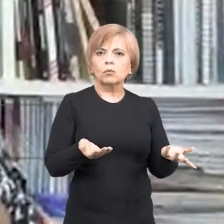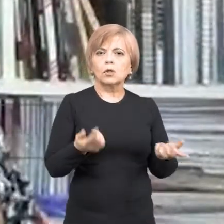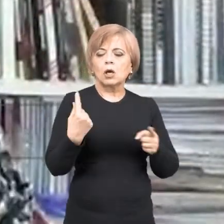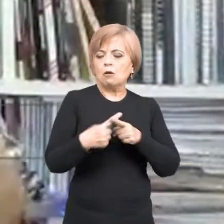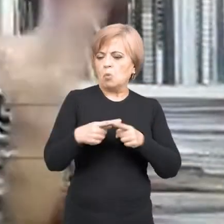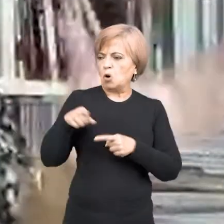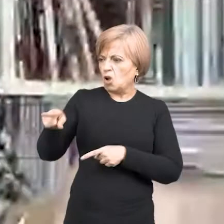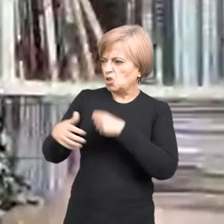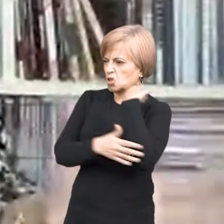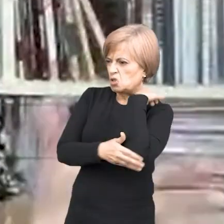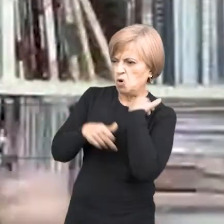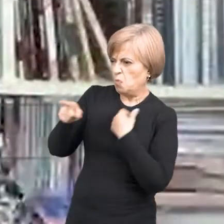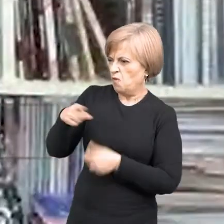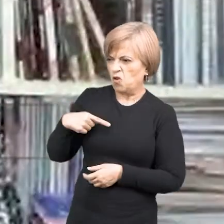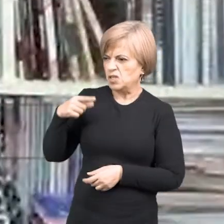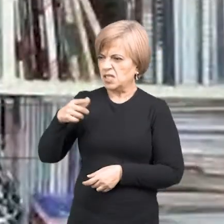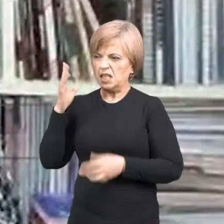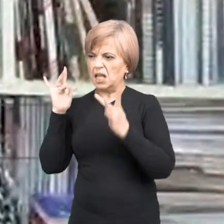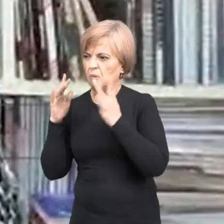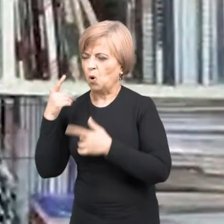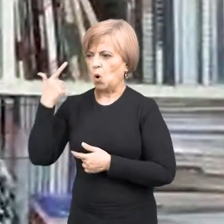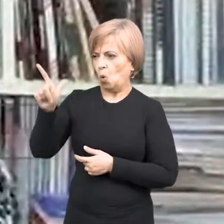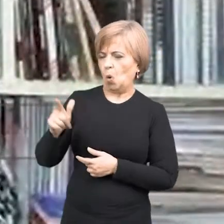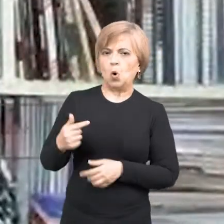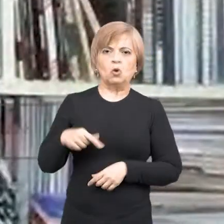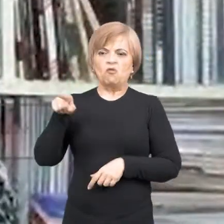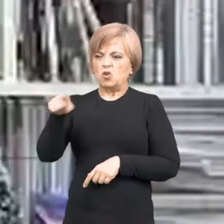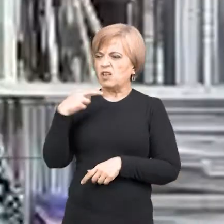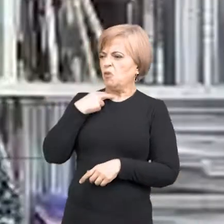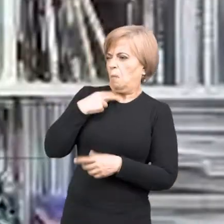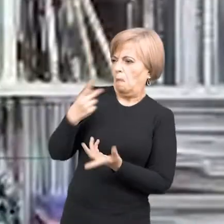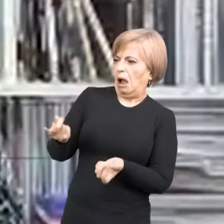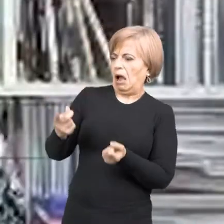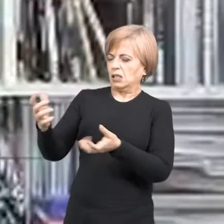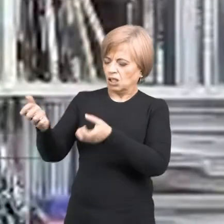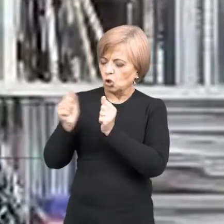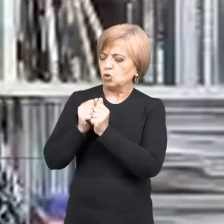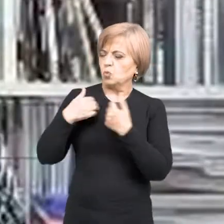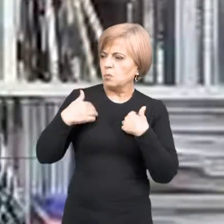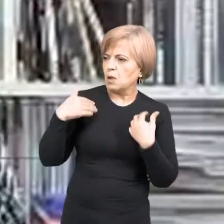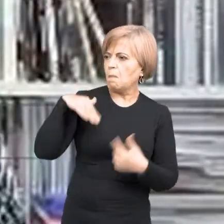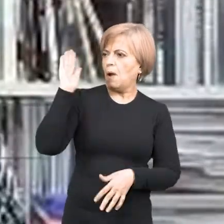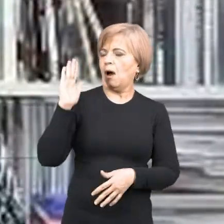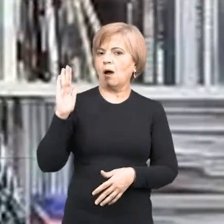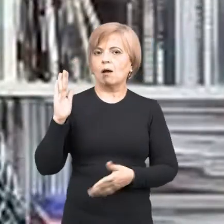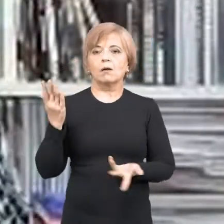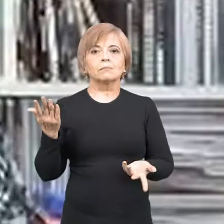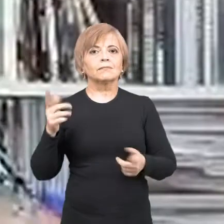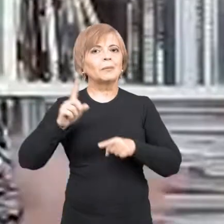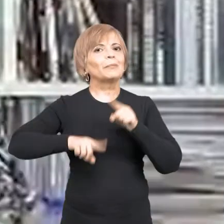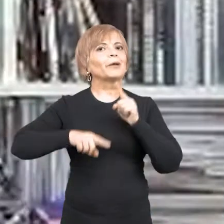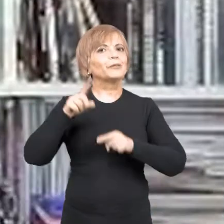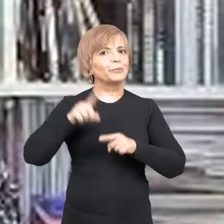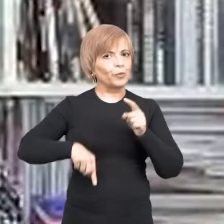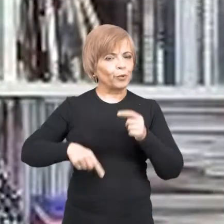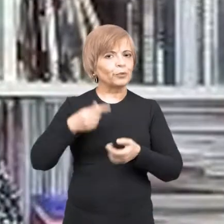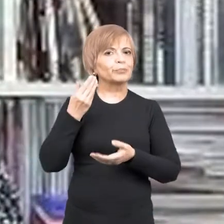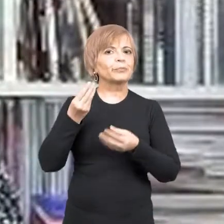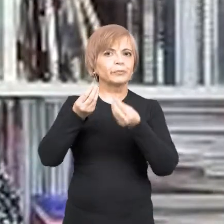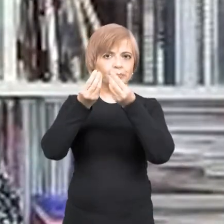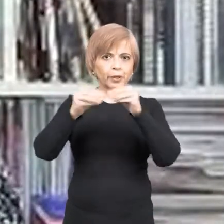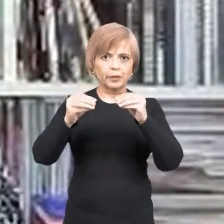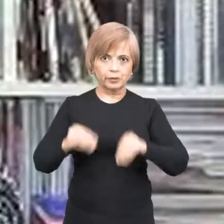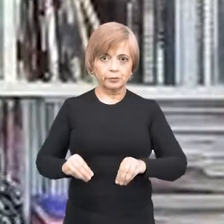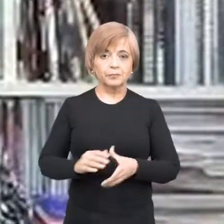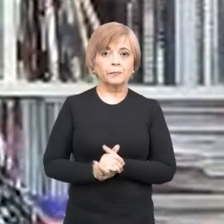porque ele diz que está com ciúmes, porque ele quer mais tempo dessa mulher, e isso é uma lesão ao patrimônio dela. Eu fiquei sabendo